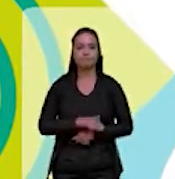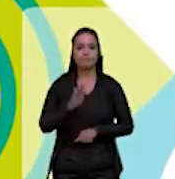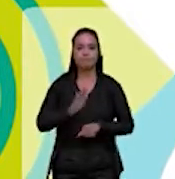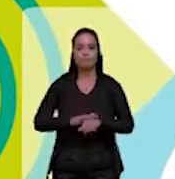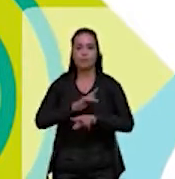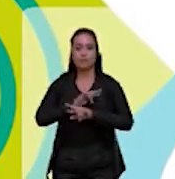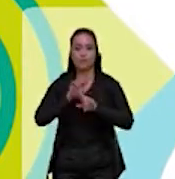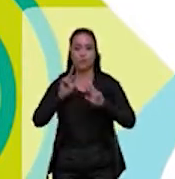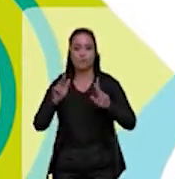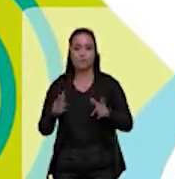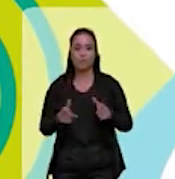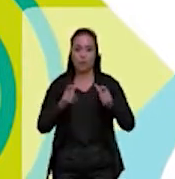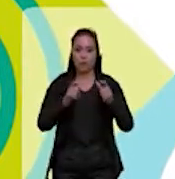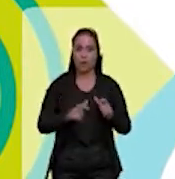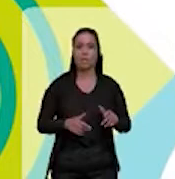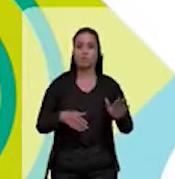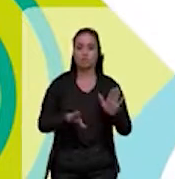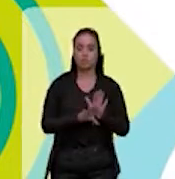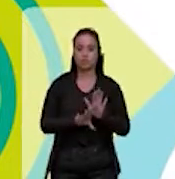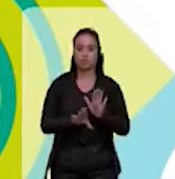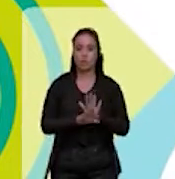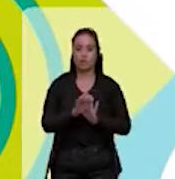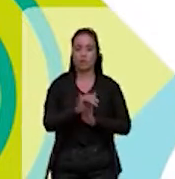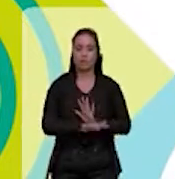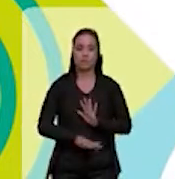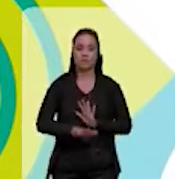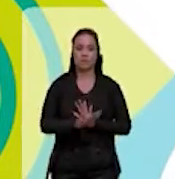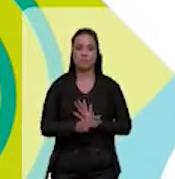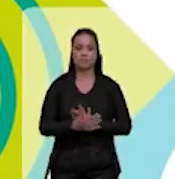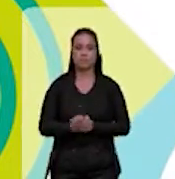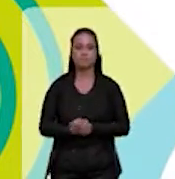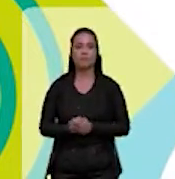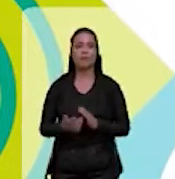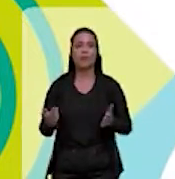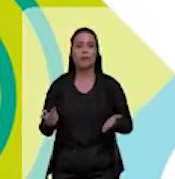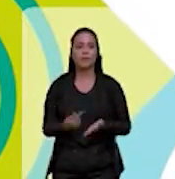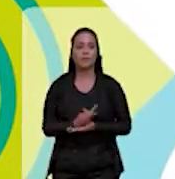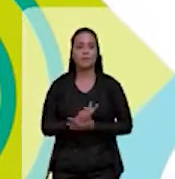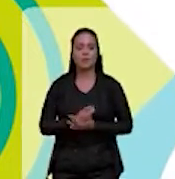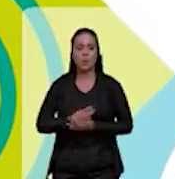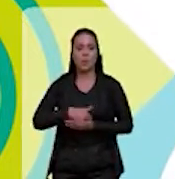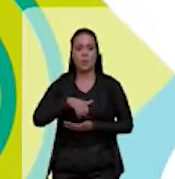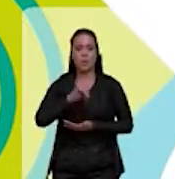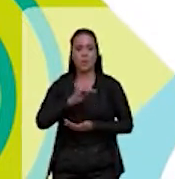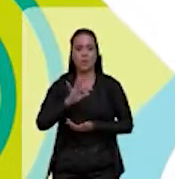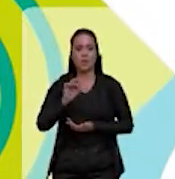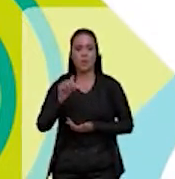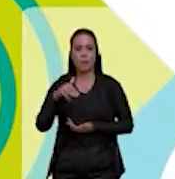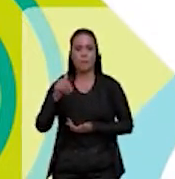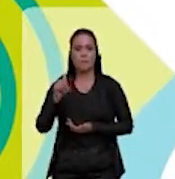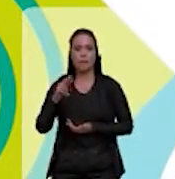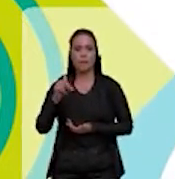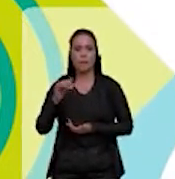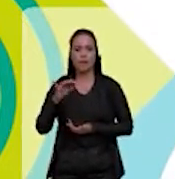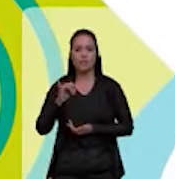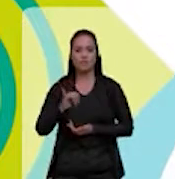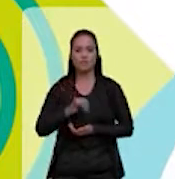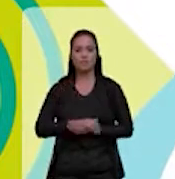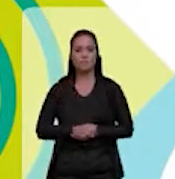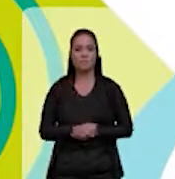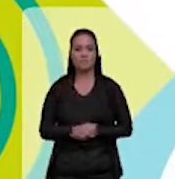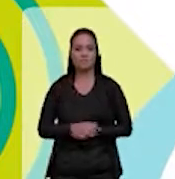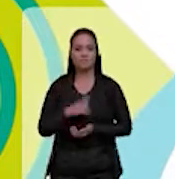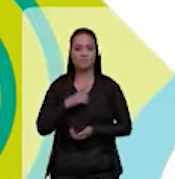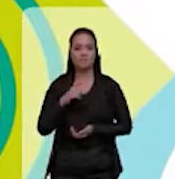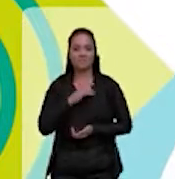mais diversos lugares onde chega essa essa ação do Itamarati para isso então nós